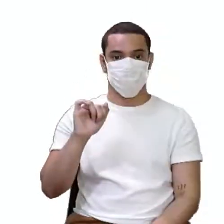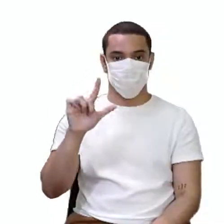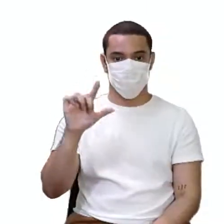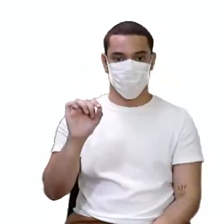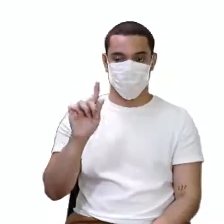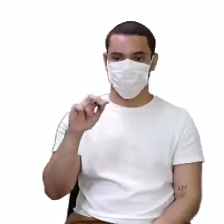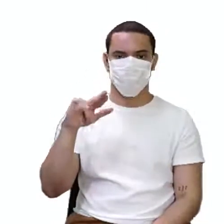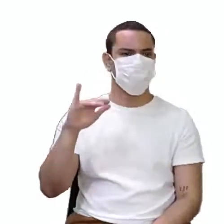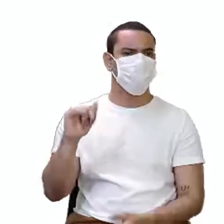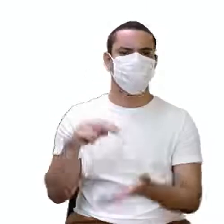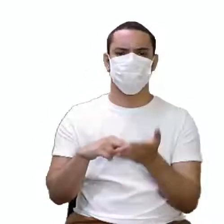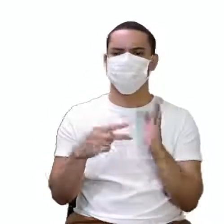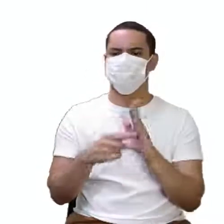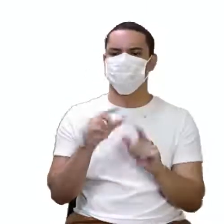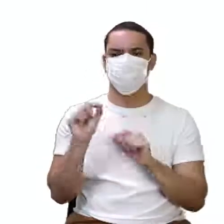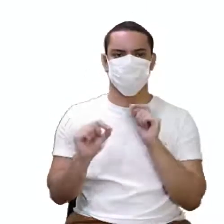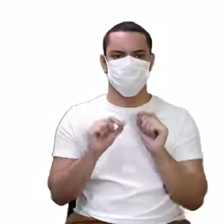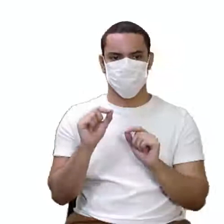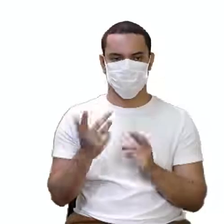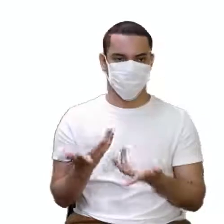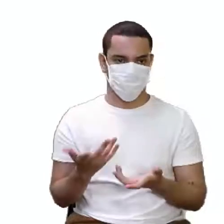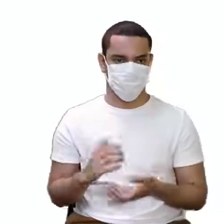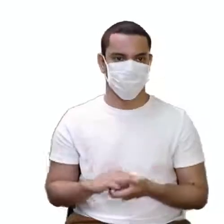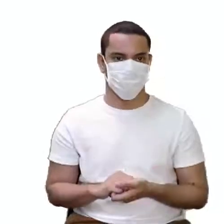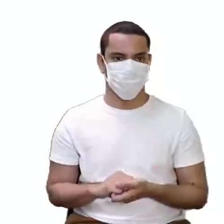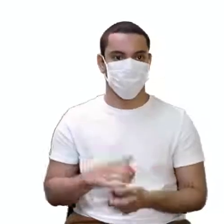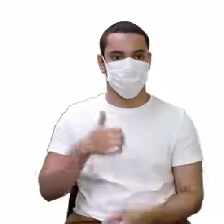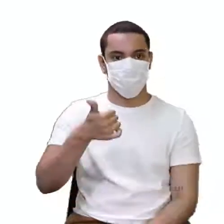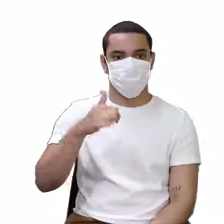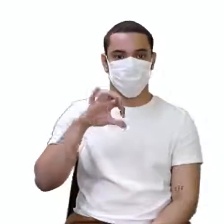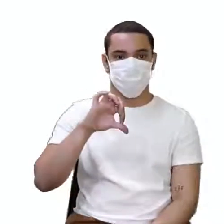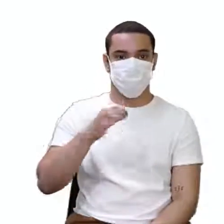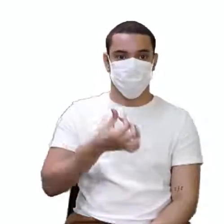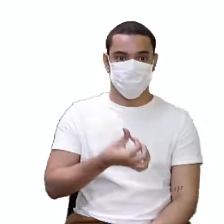fato é, professora, filogenia? Vamos lá. Em